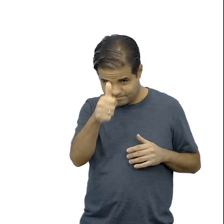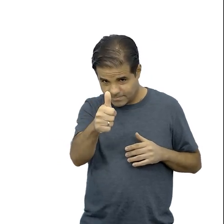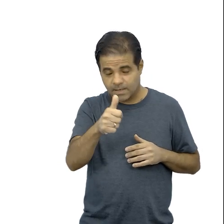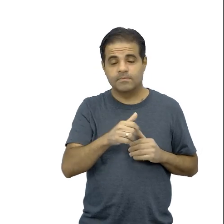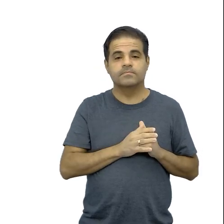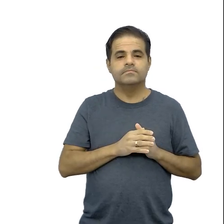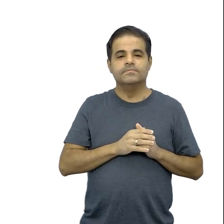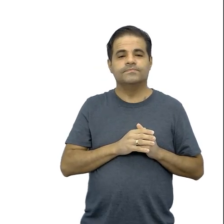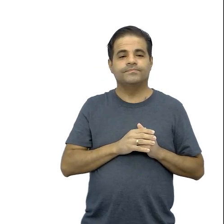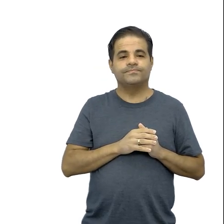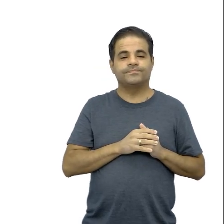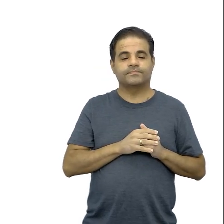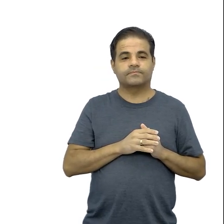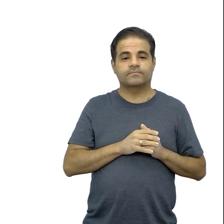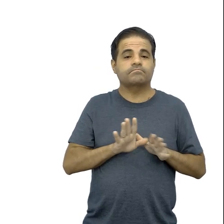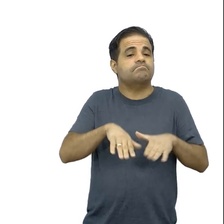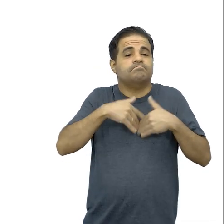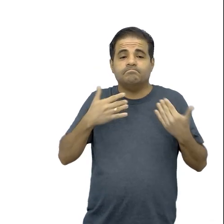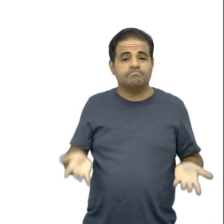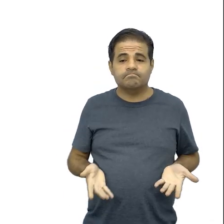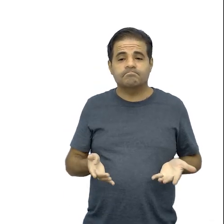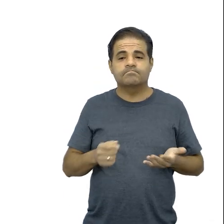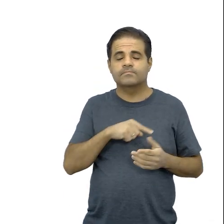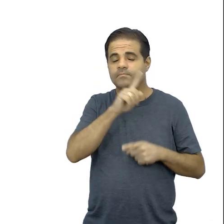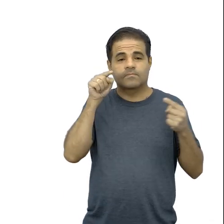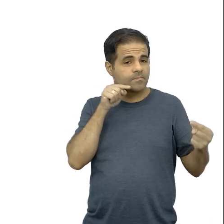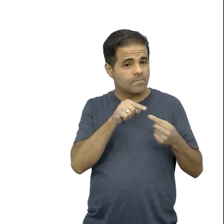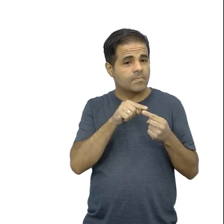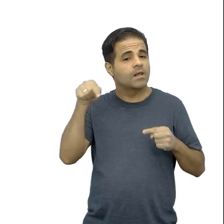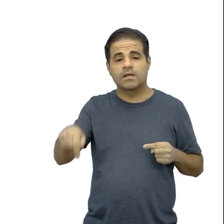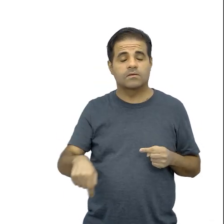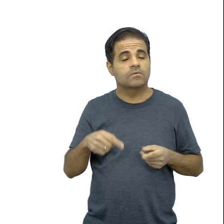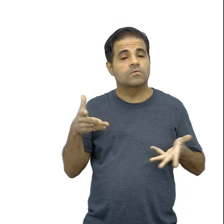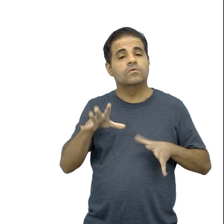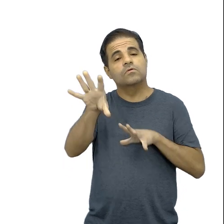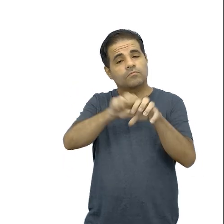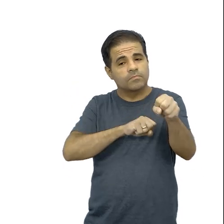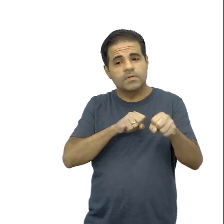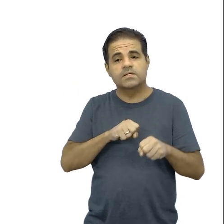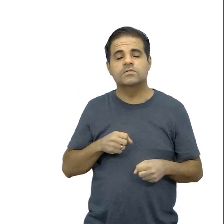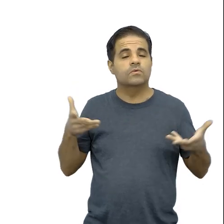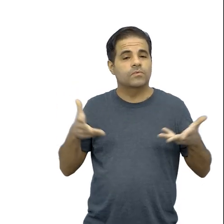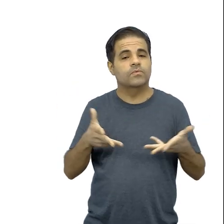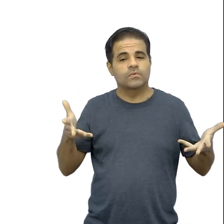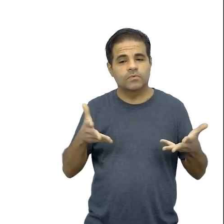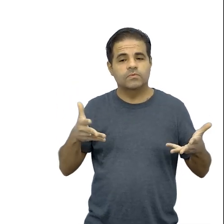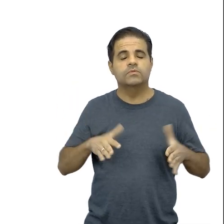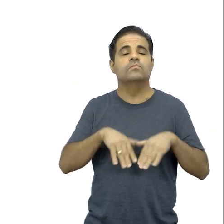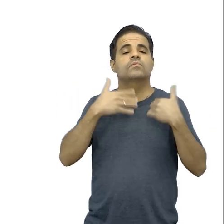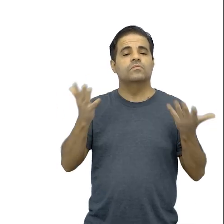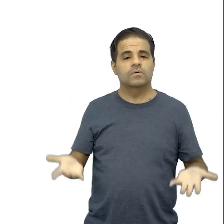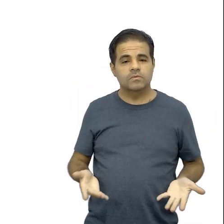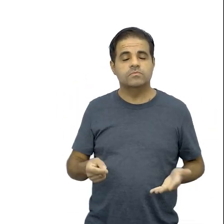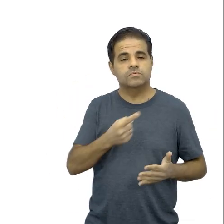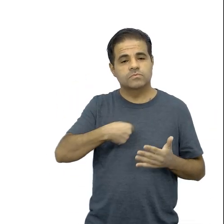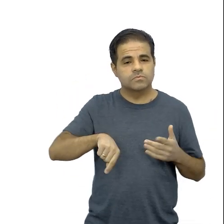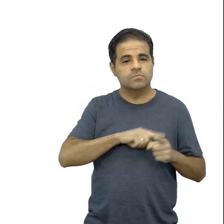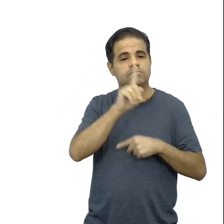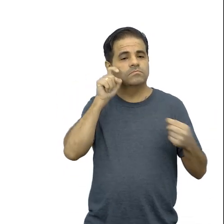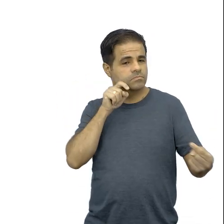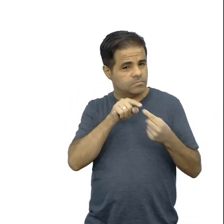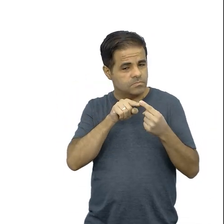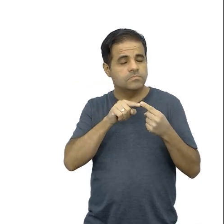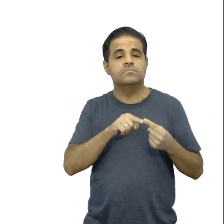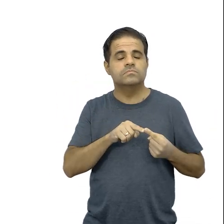Então, vamos lá. Quais são os nossos objetivos da formação de hoje, né? Os nossos